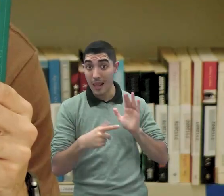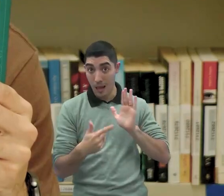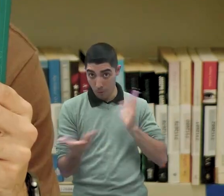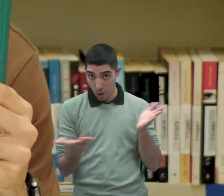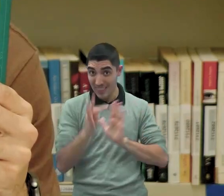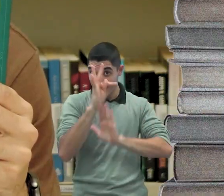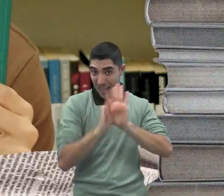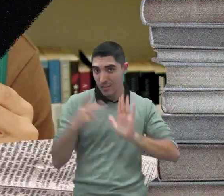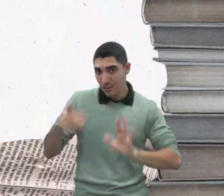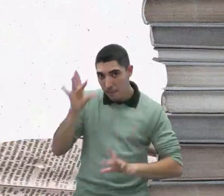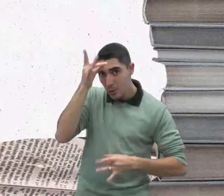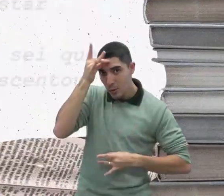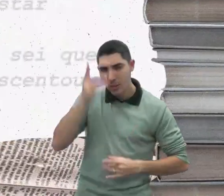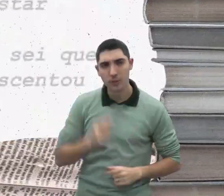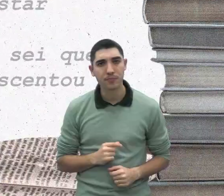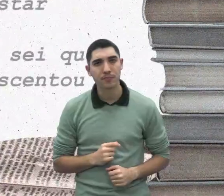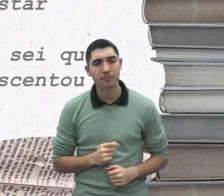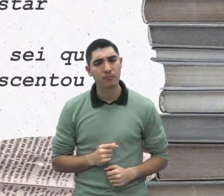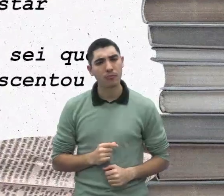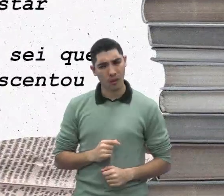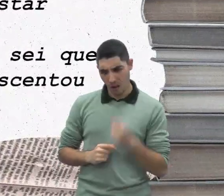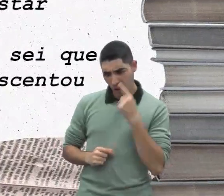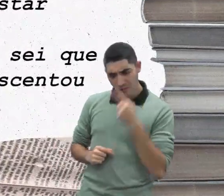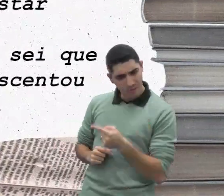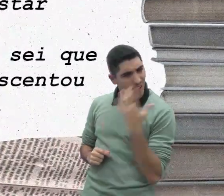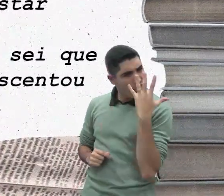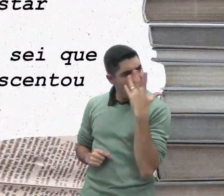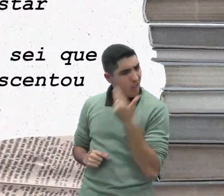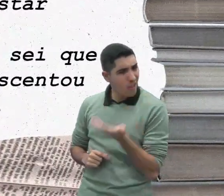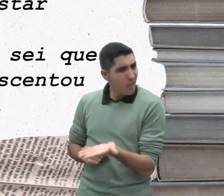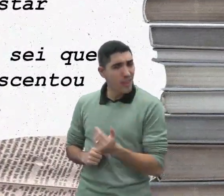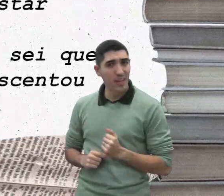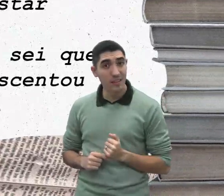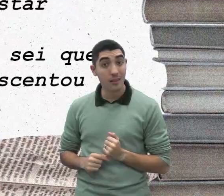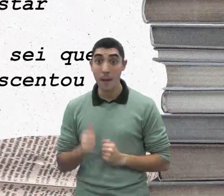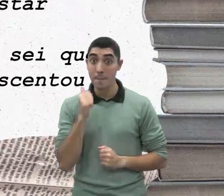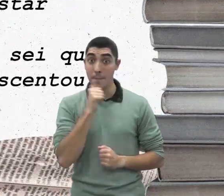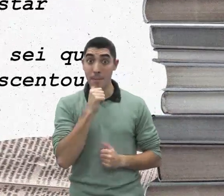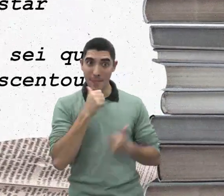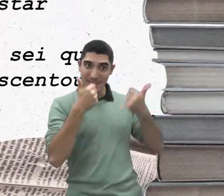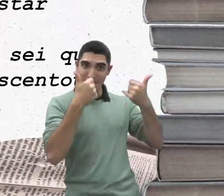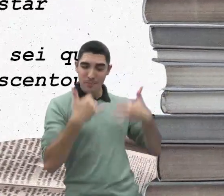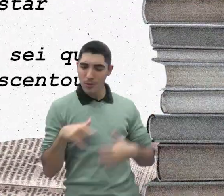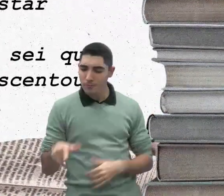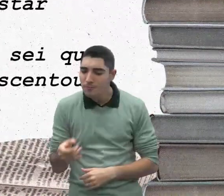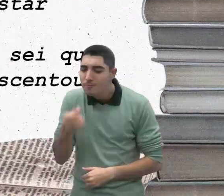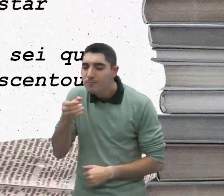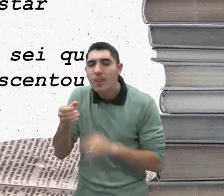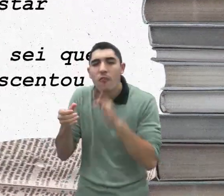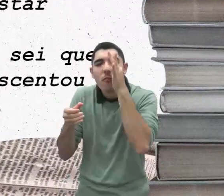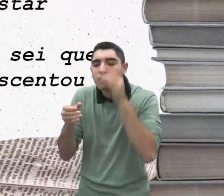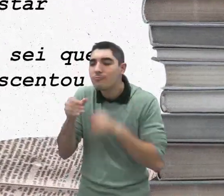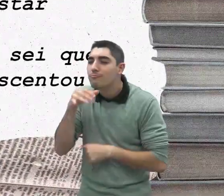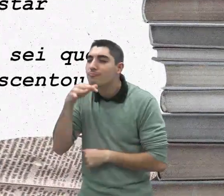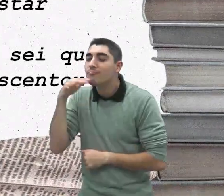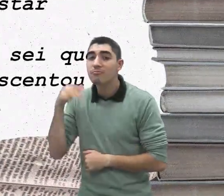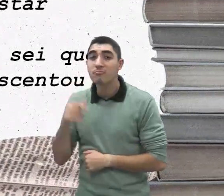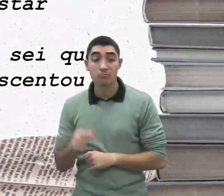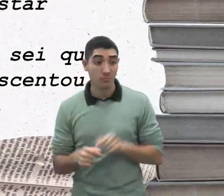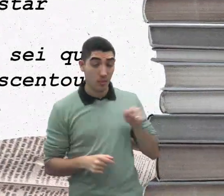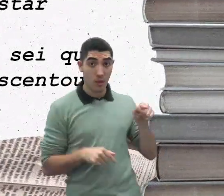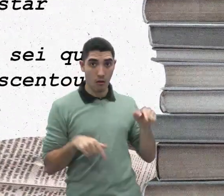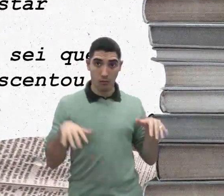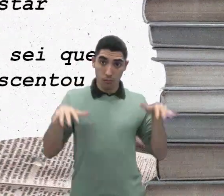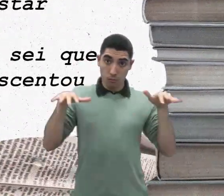em um campo de flores. Não são lindas? Perguntou a garota enquanto aspirava o aroma das flores. Acho que